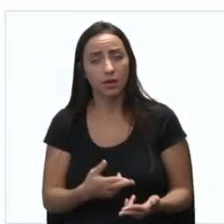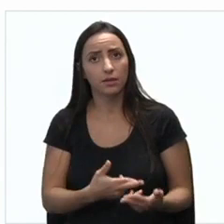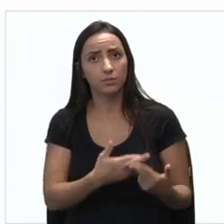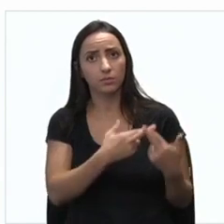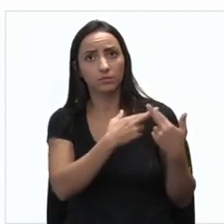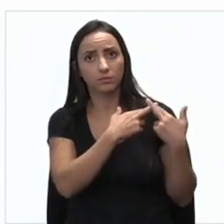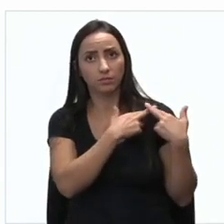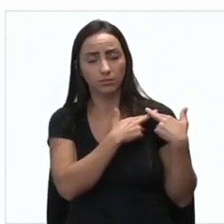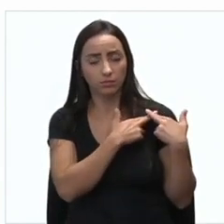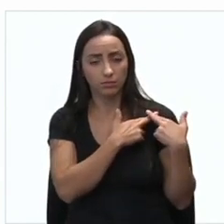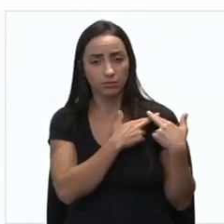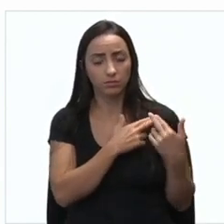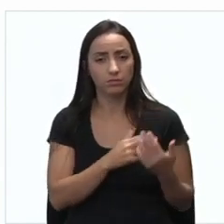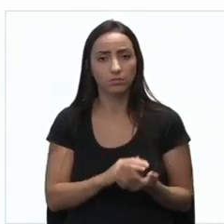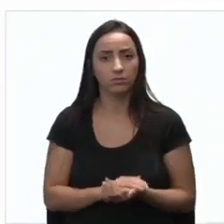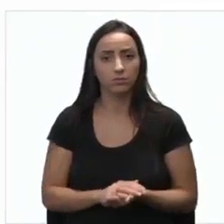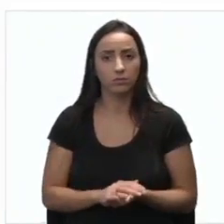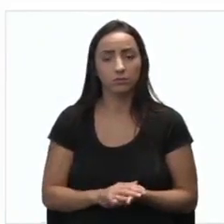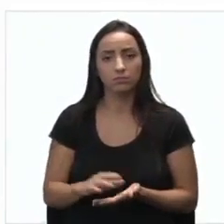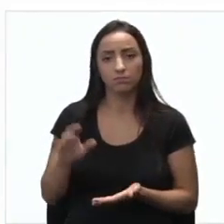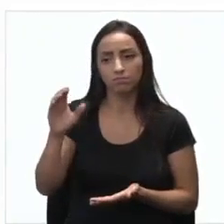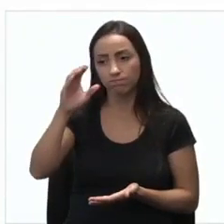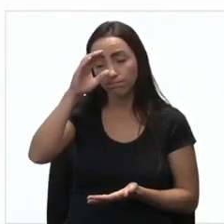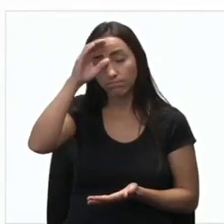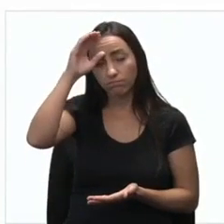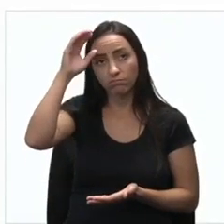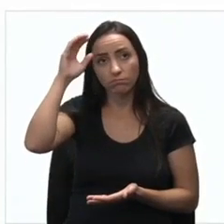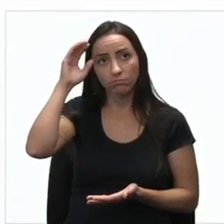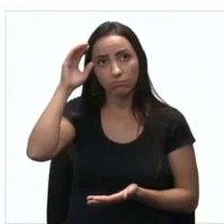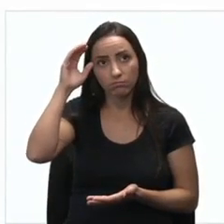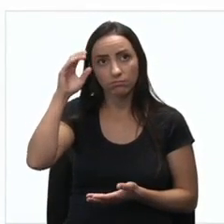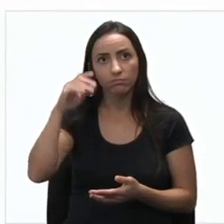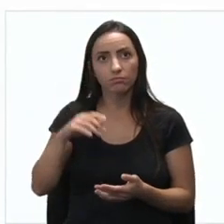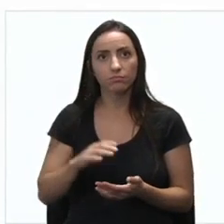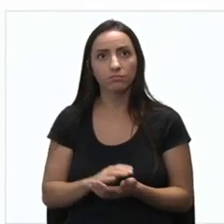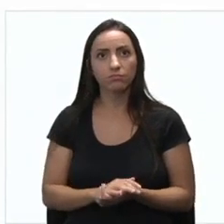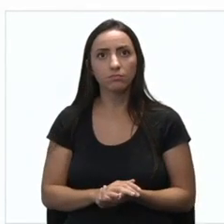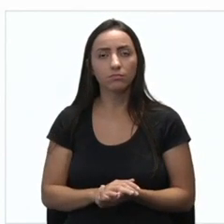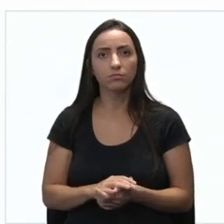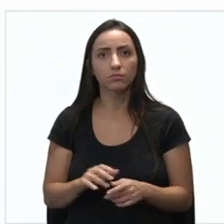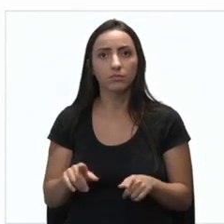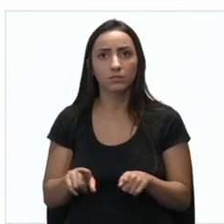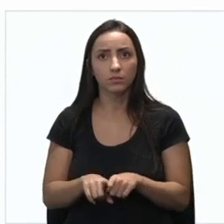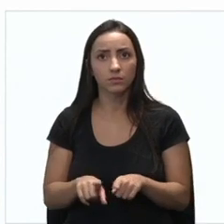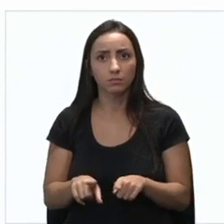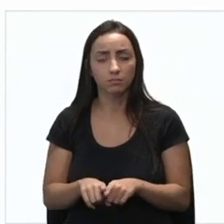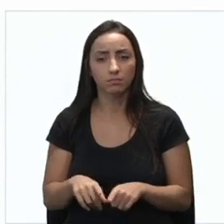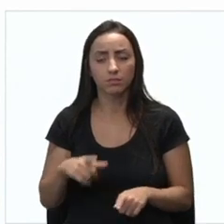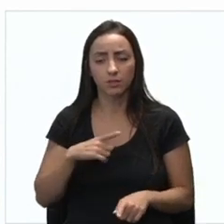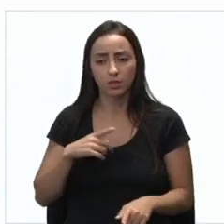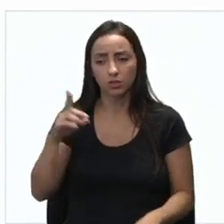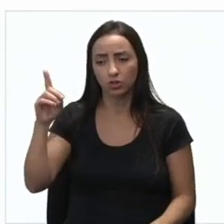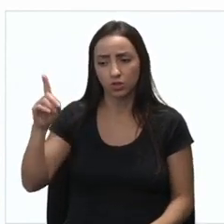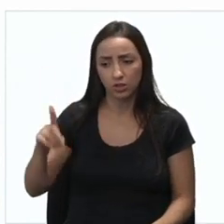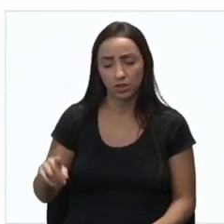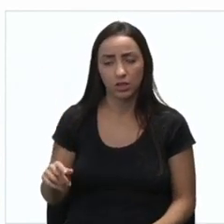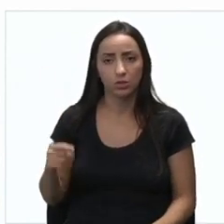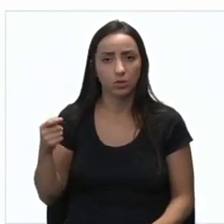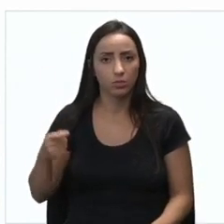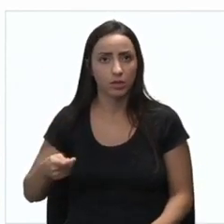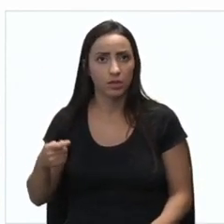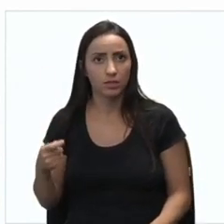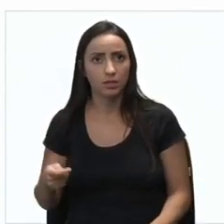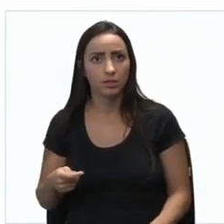os usuários do sistema da saúde em função do caráter solidário dos seus papéis, direitos e participação coletiva